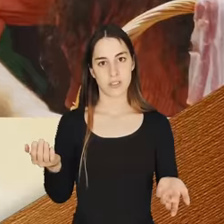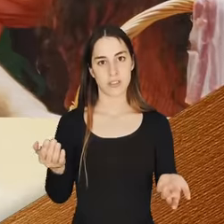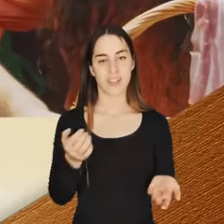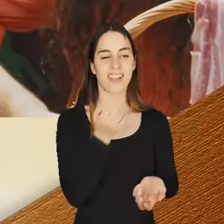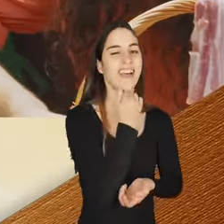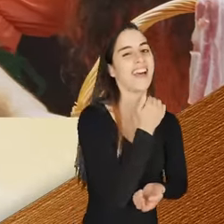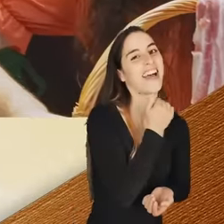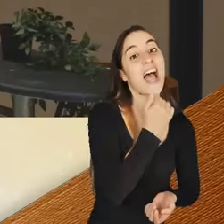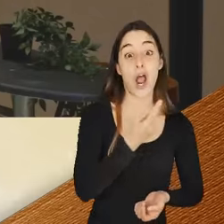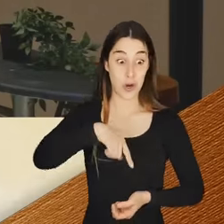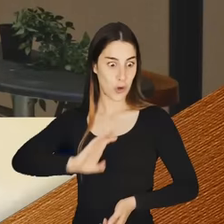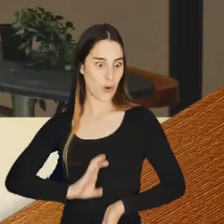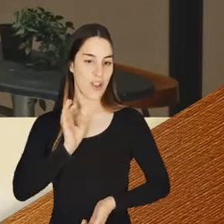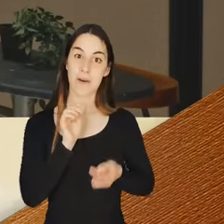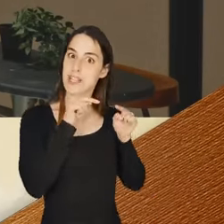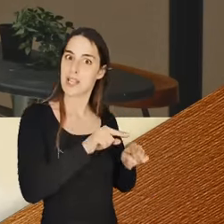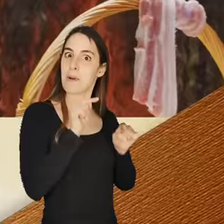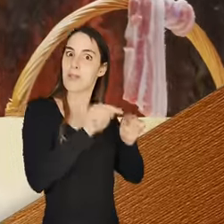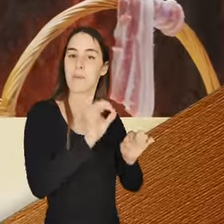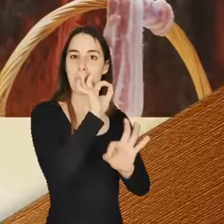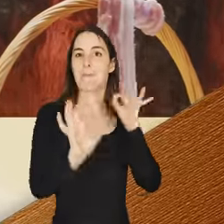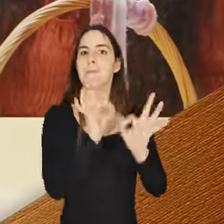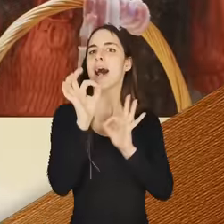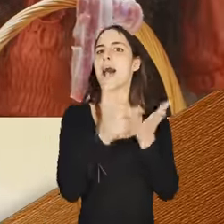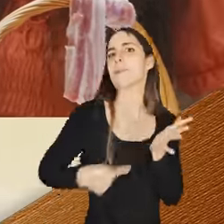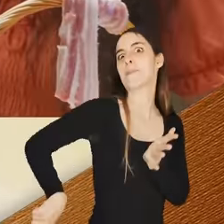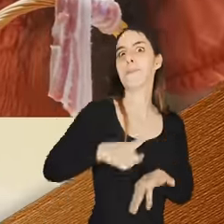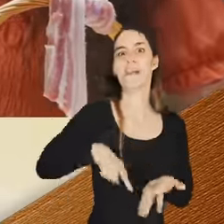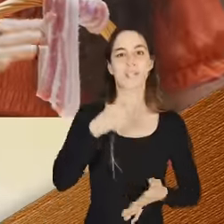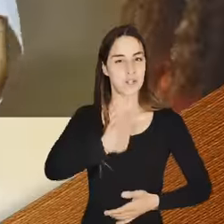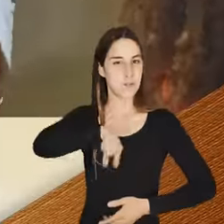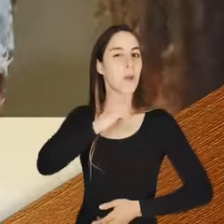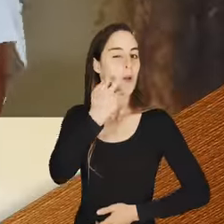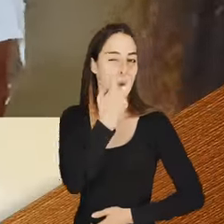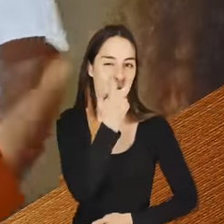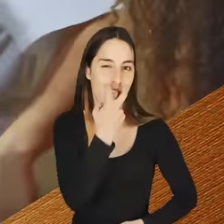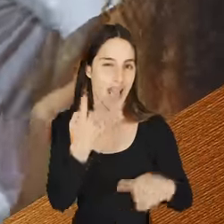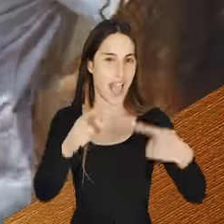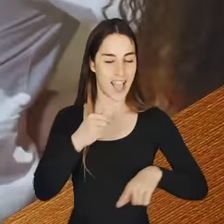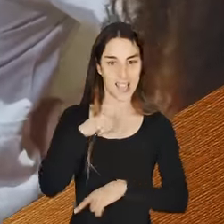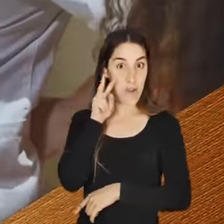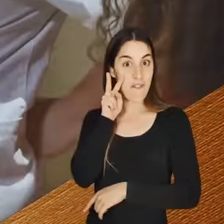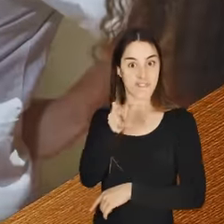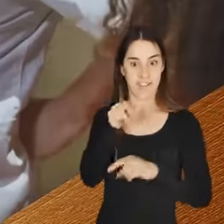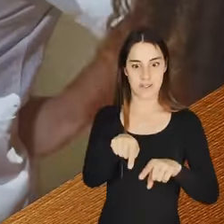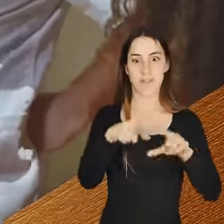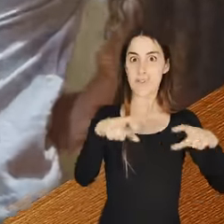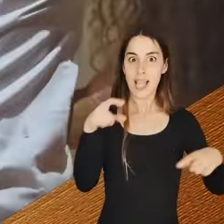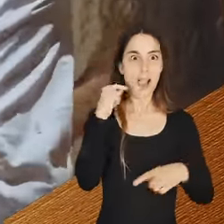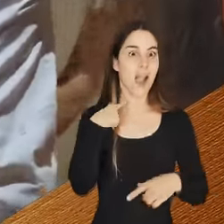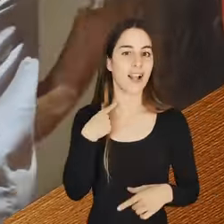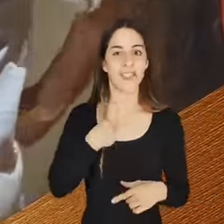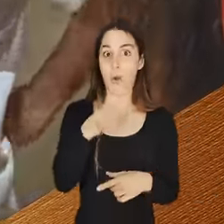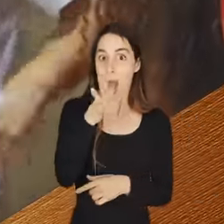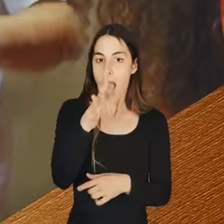Nós confiamos em ti para nos preparares um belo prato e estamos todos curiosos. Estamos sim, senhor. Ricardo, eu só de olhar para aqui, para esta intermeada, eu já estou com água na